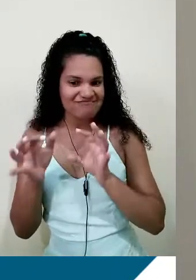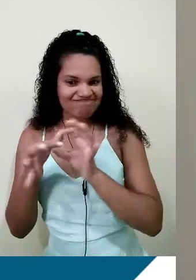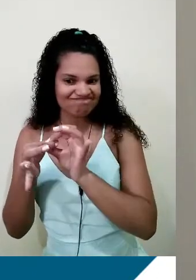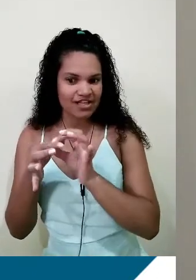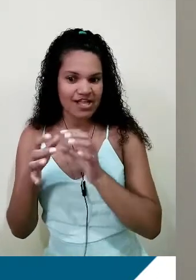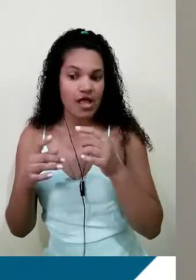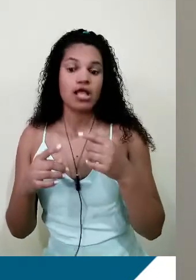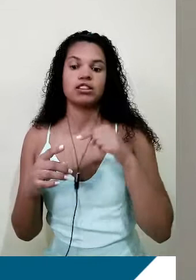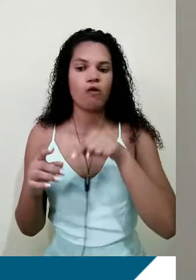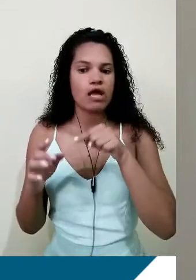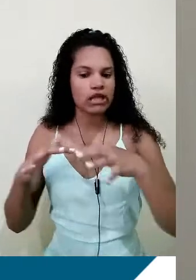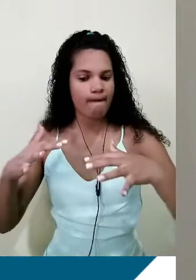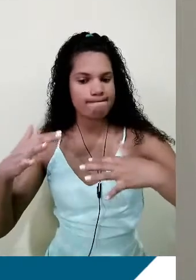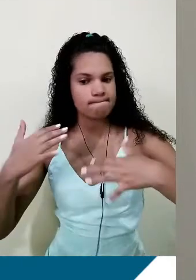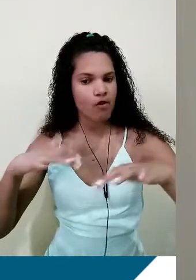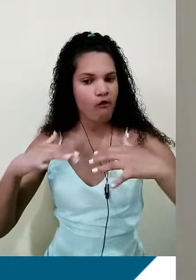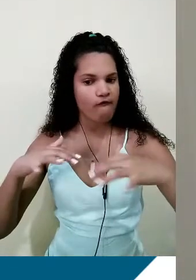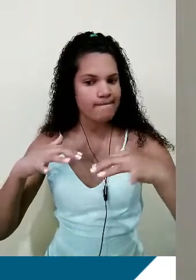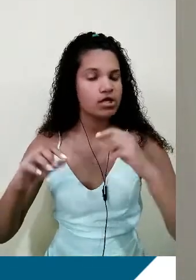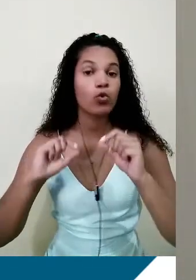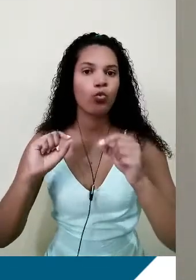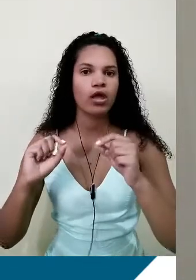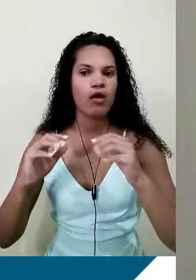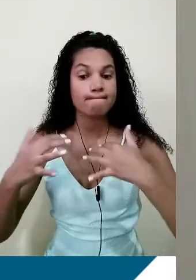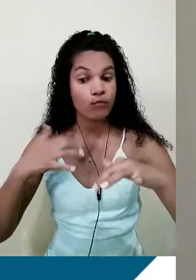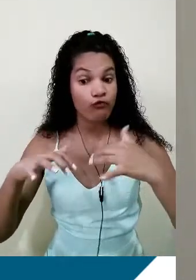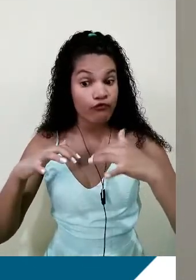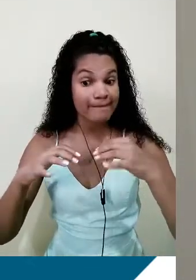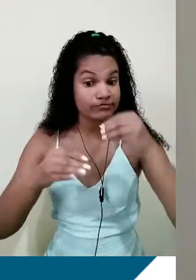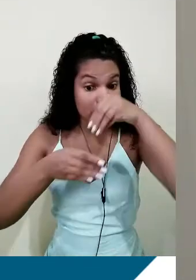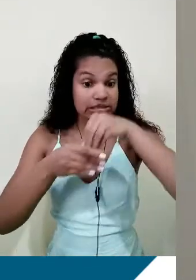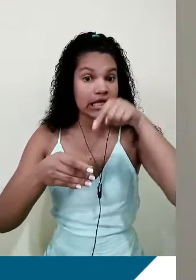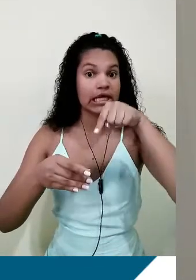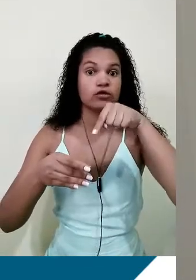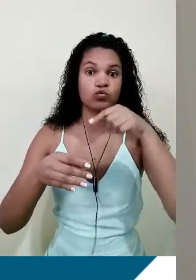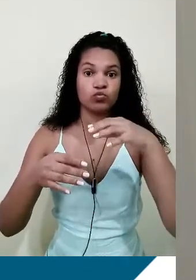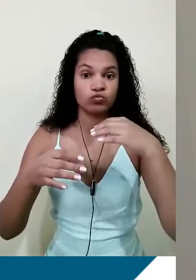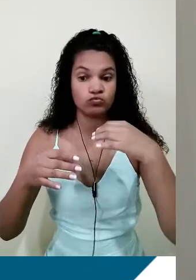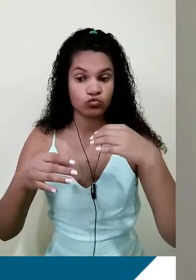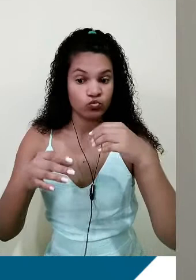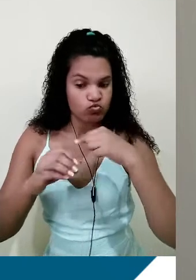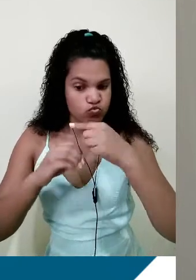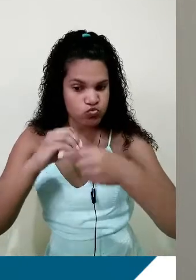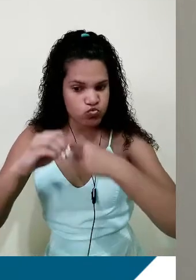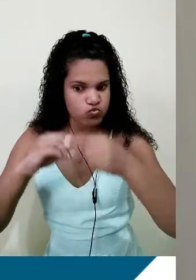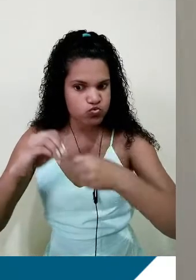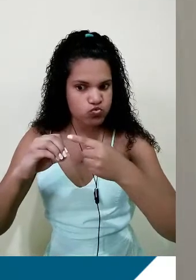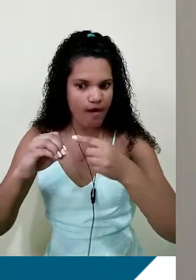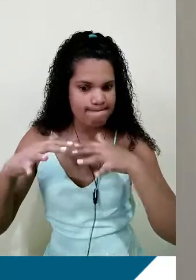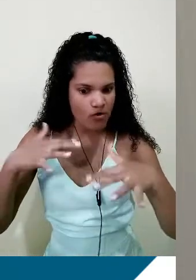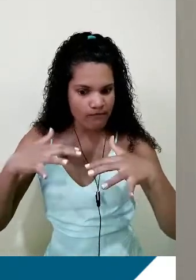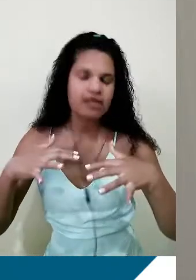agitação como os movimentos, a energia cinética média das